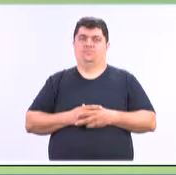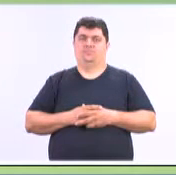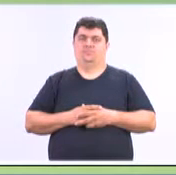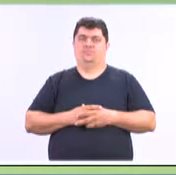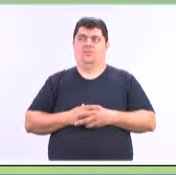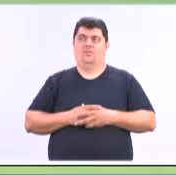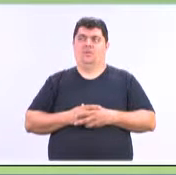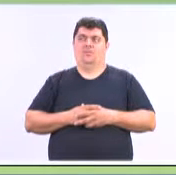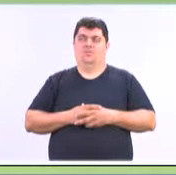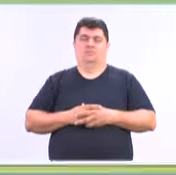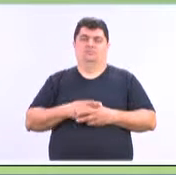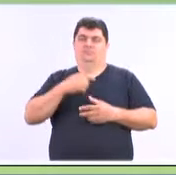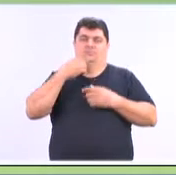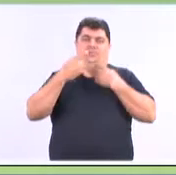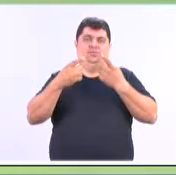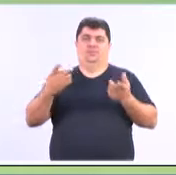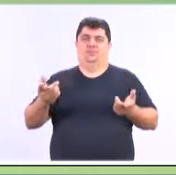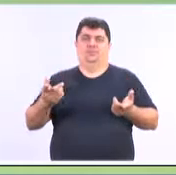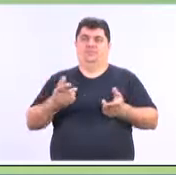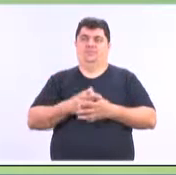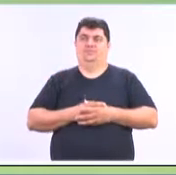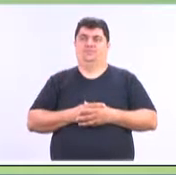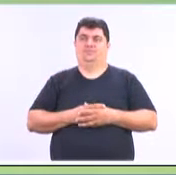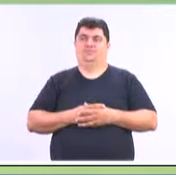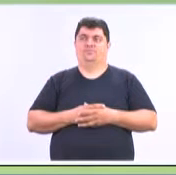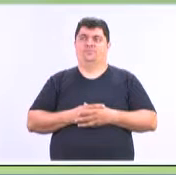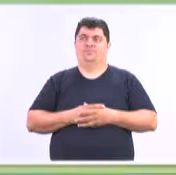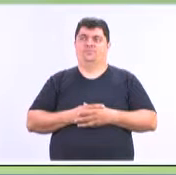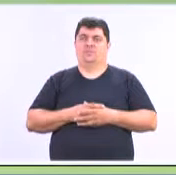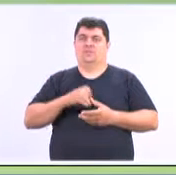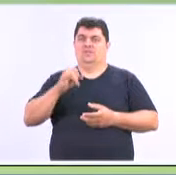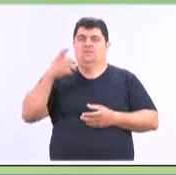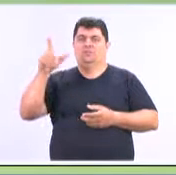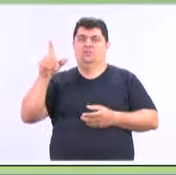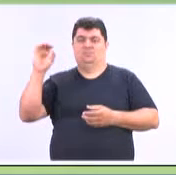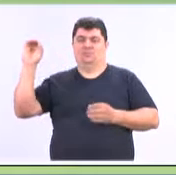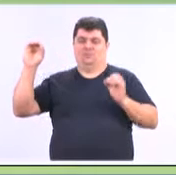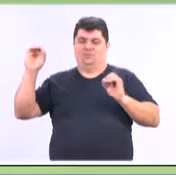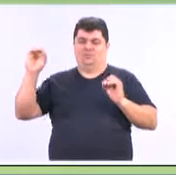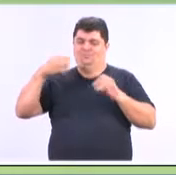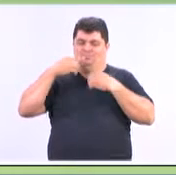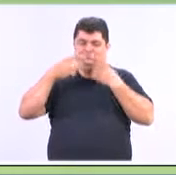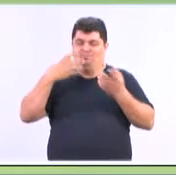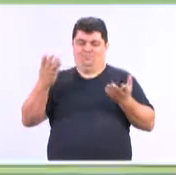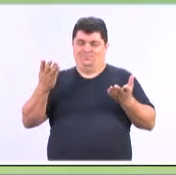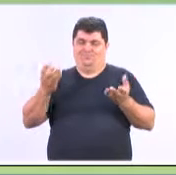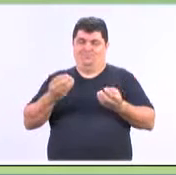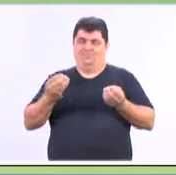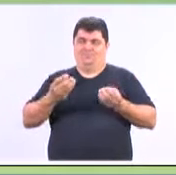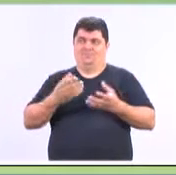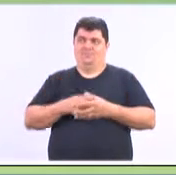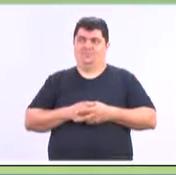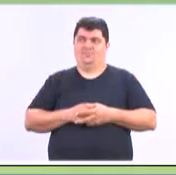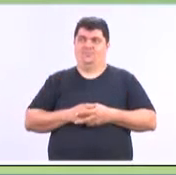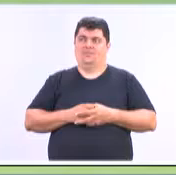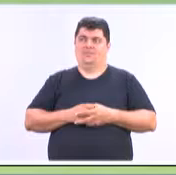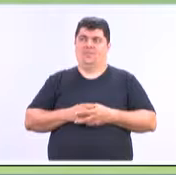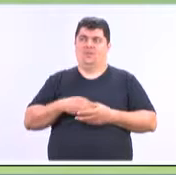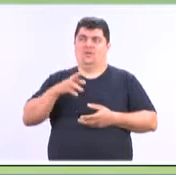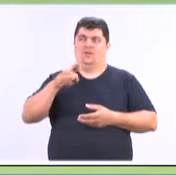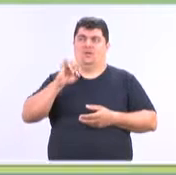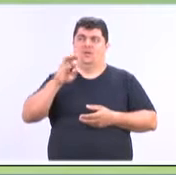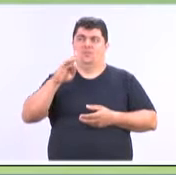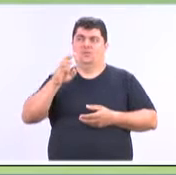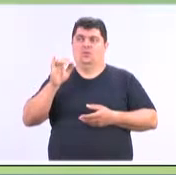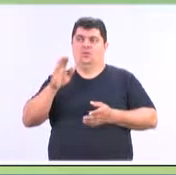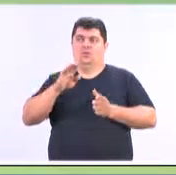fator, diminuir por outro e chegar nele mesmo, né? Só se o outro for zero, né? Mas não é o caso, a gente está falando de uma forma geral. Receita líquida é igual